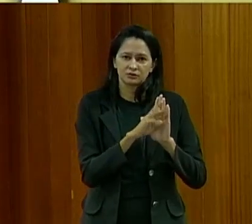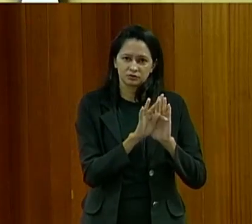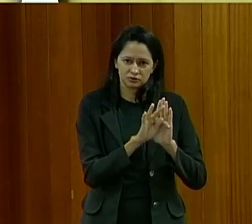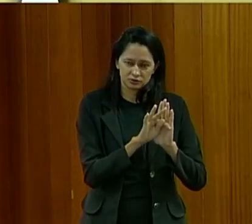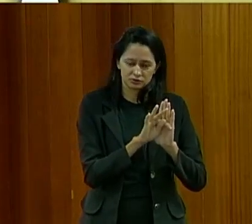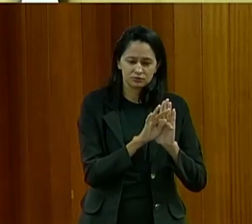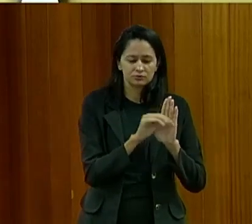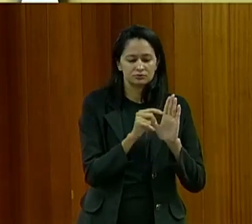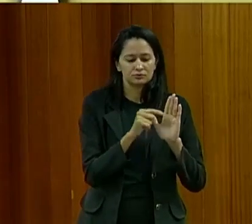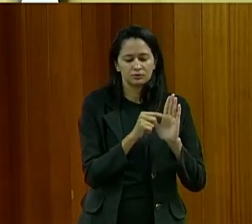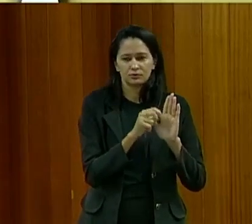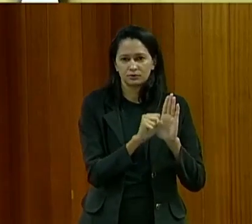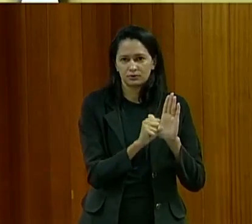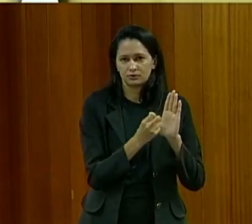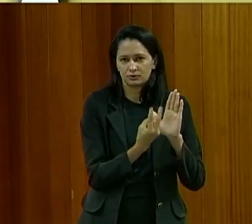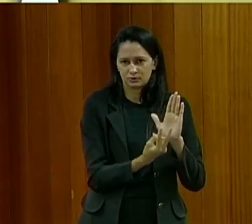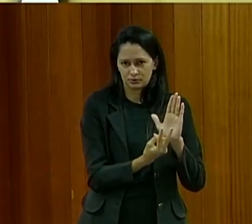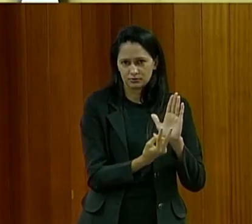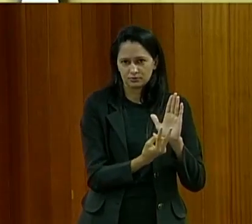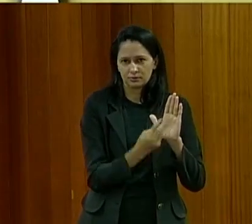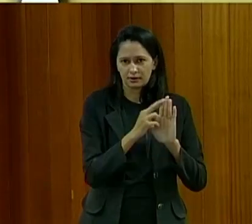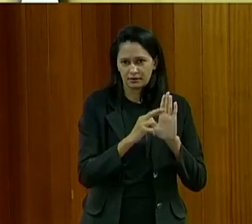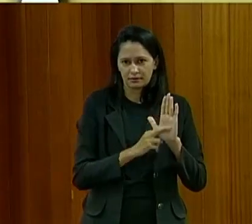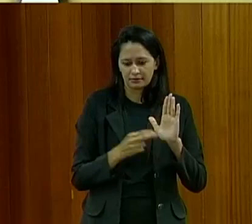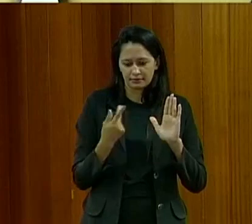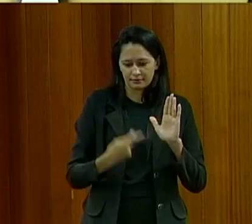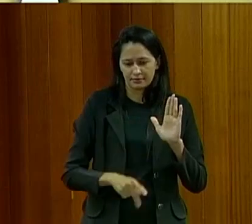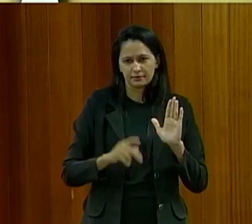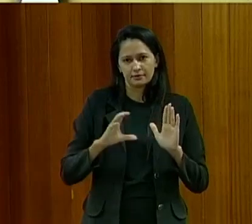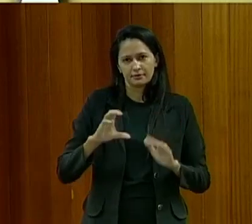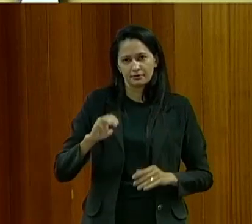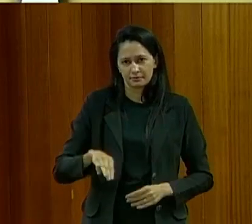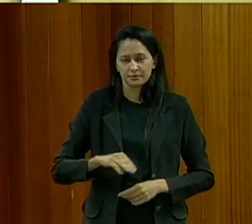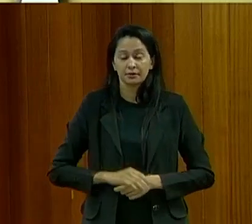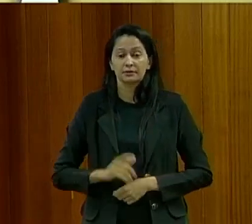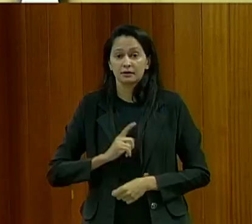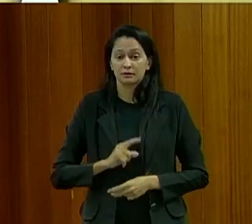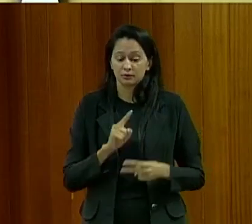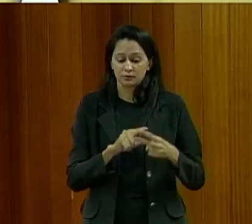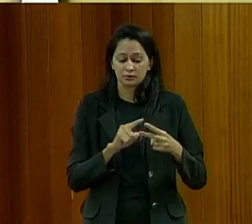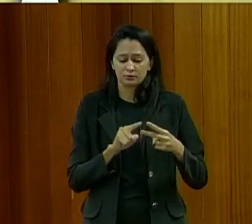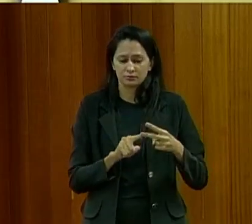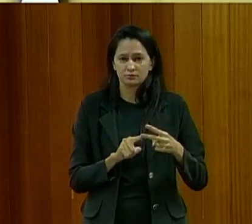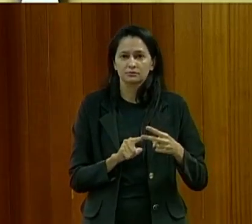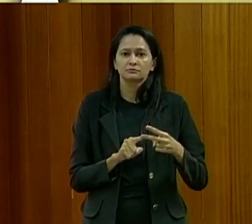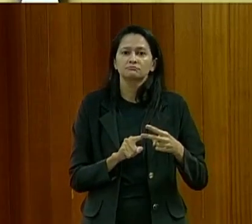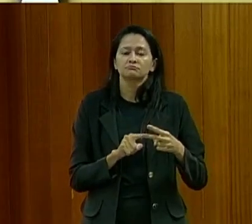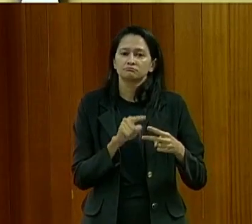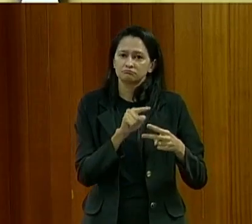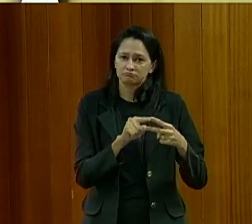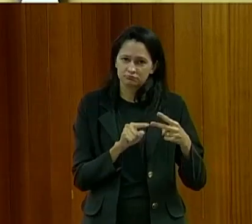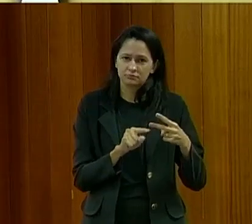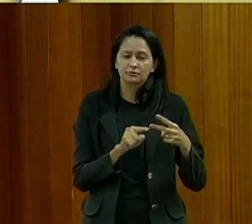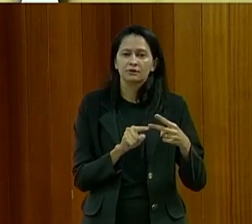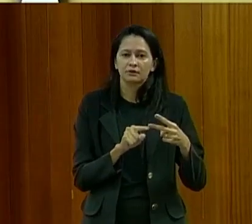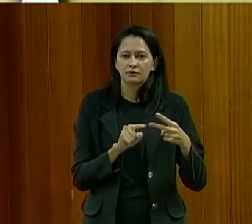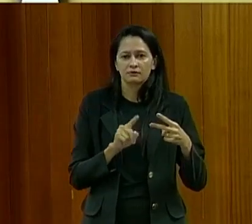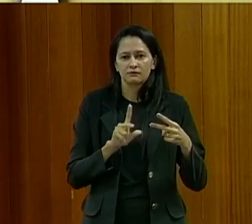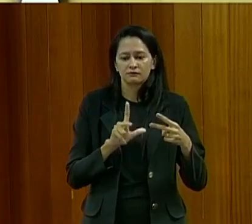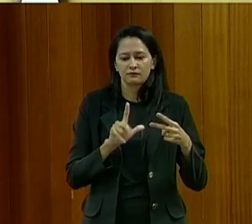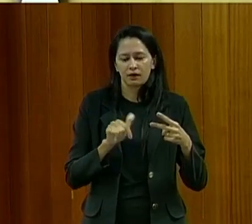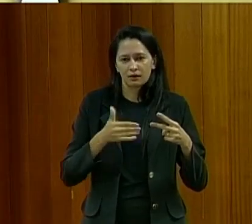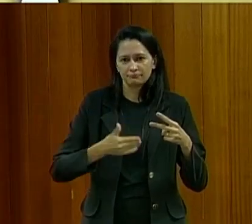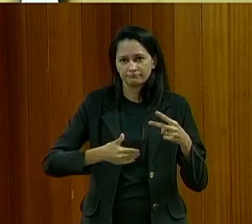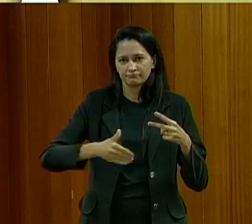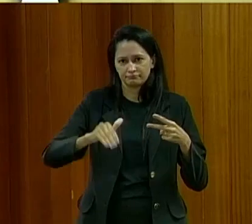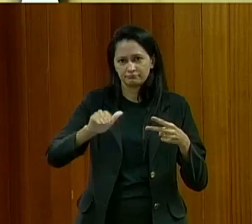a linha A do artigo 82 do regimento interno. 2 requerimentos foram enviados à diretoria